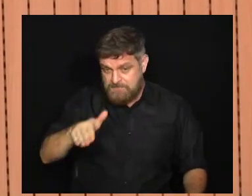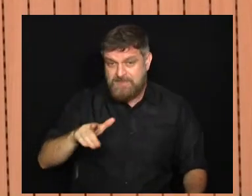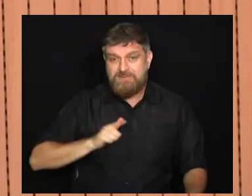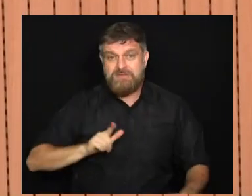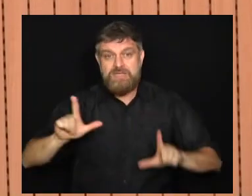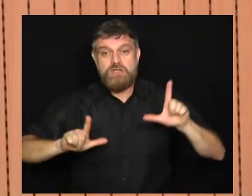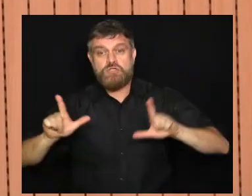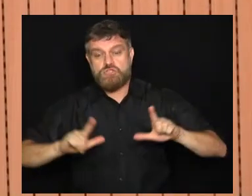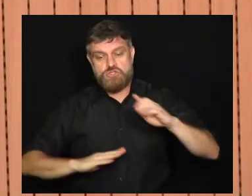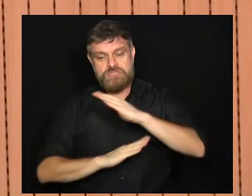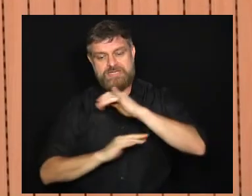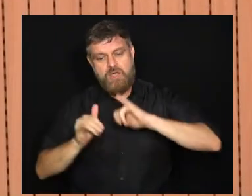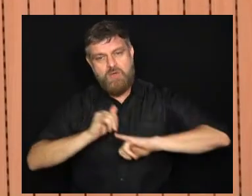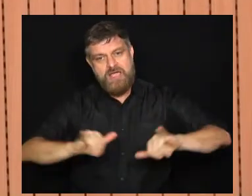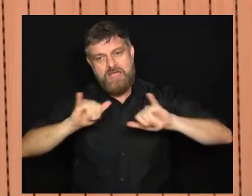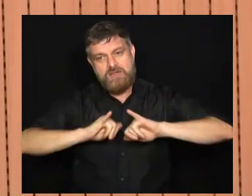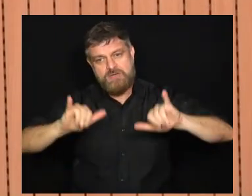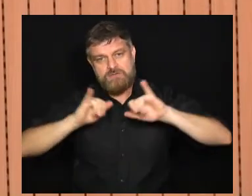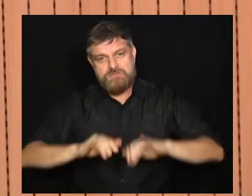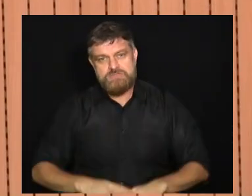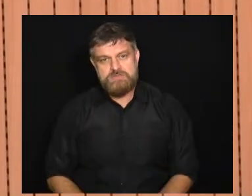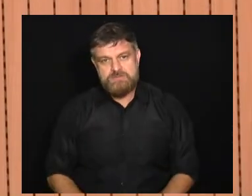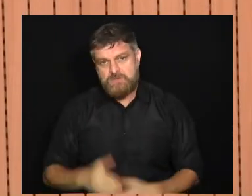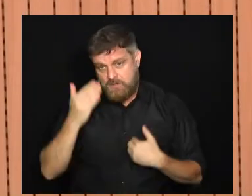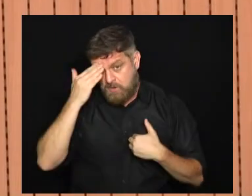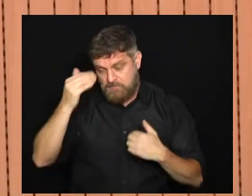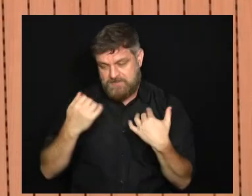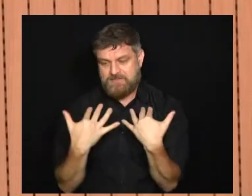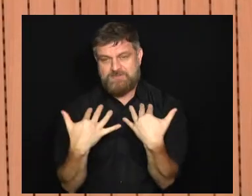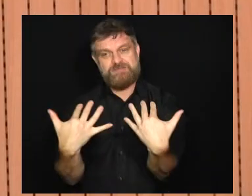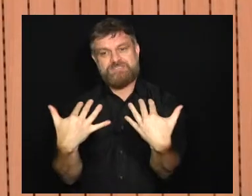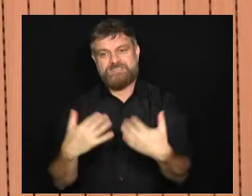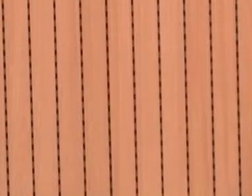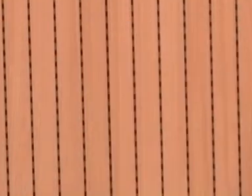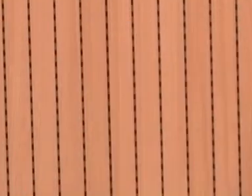o jornal Câmara Notícia. Muito obrigado pela audiência.